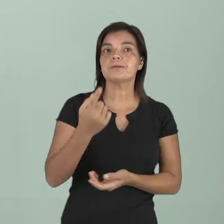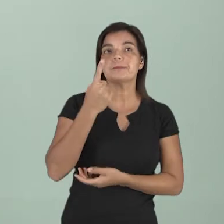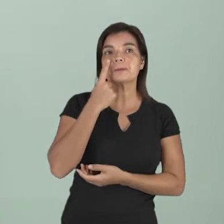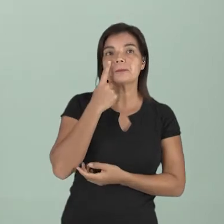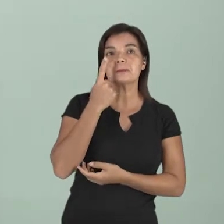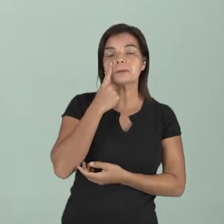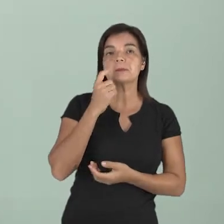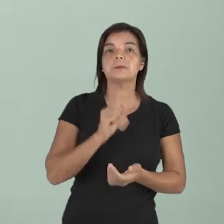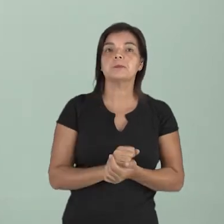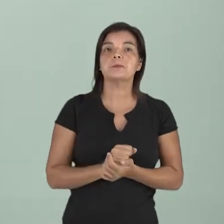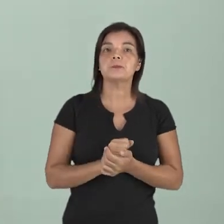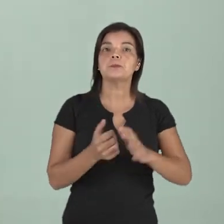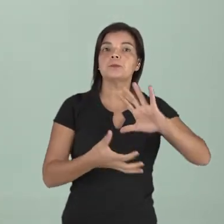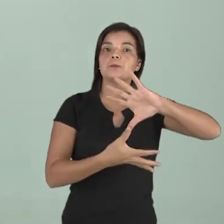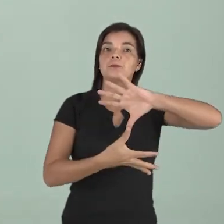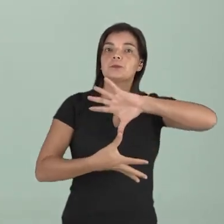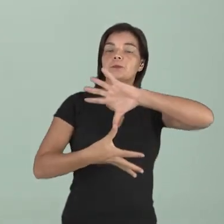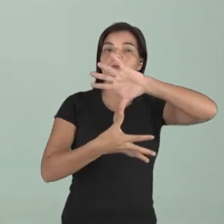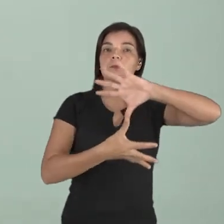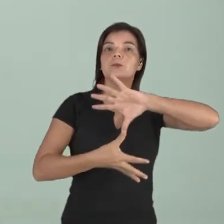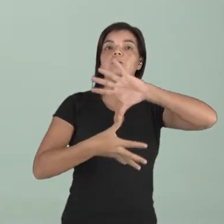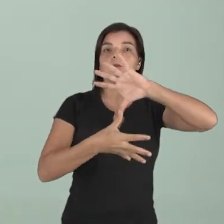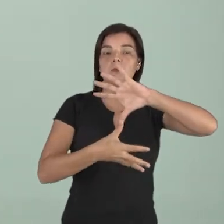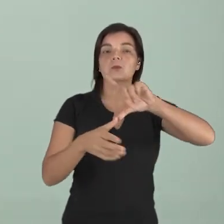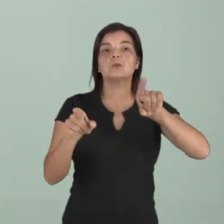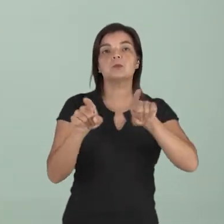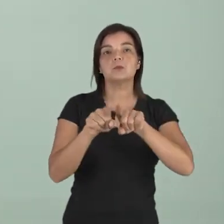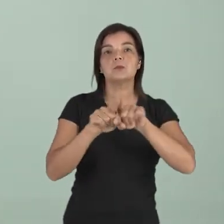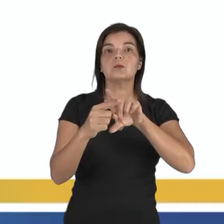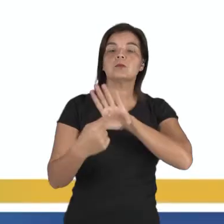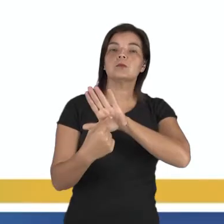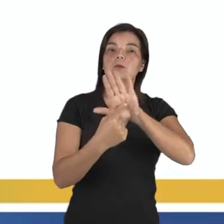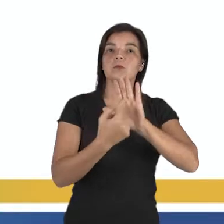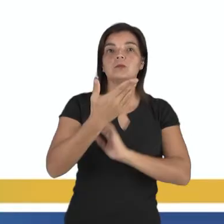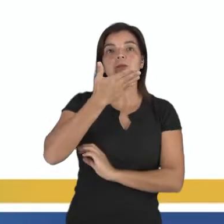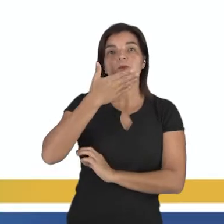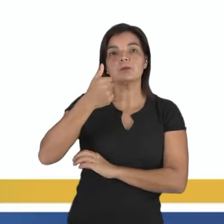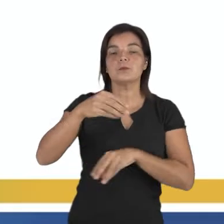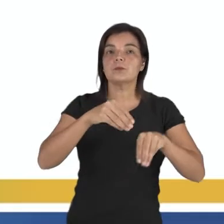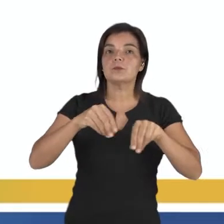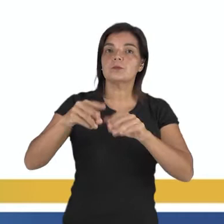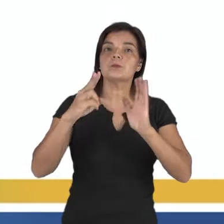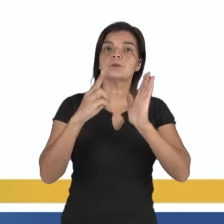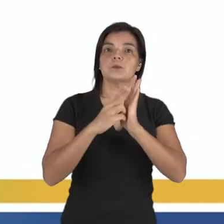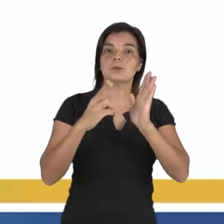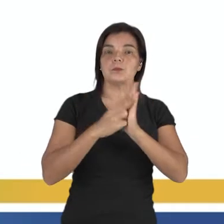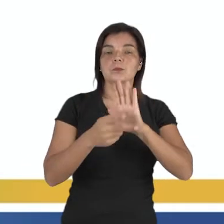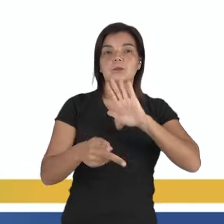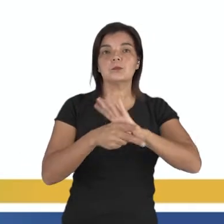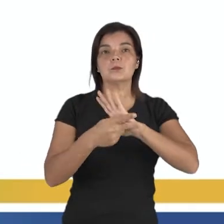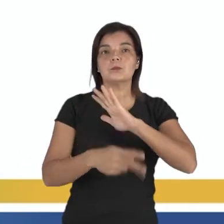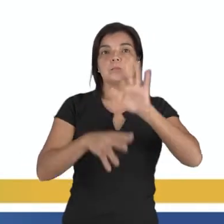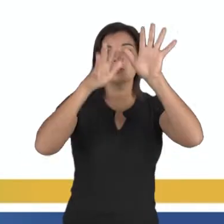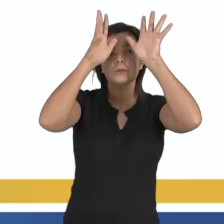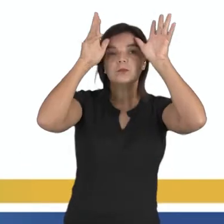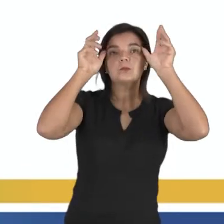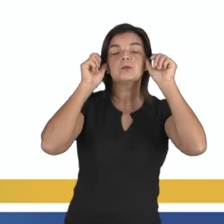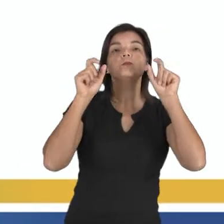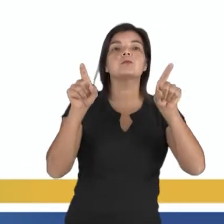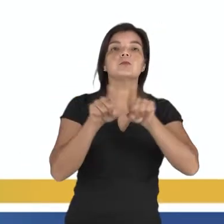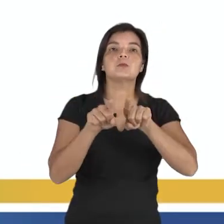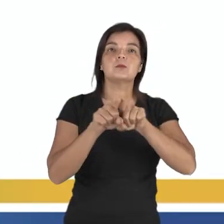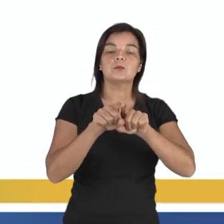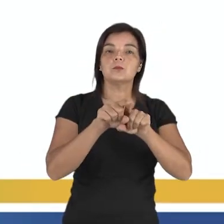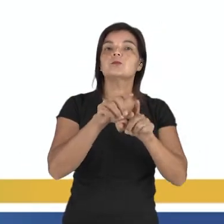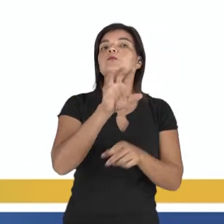gente tem um mapa que meio que discrimina melhor essas terras indígenas no nosso território acreano. Então tem